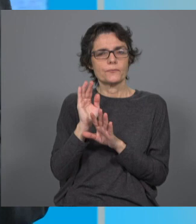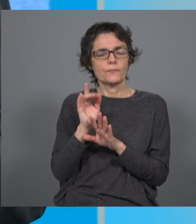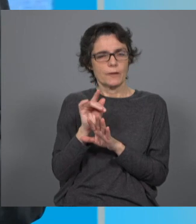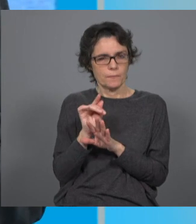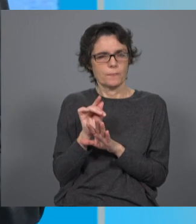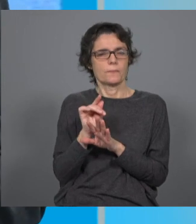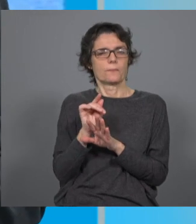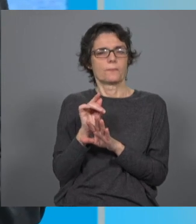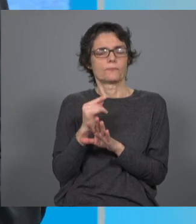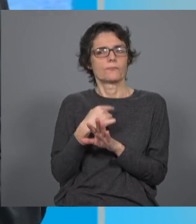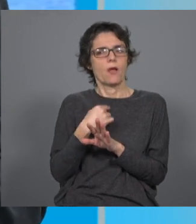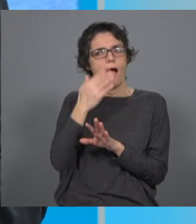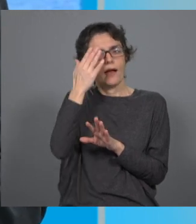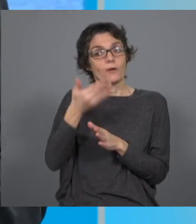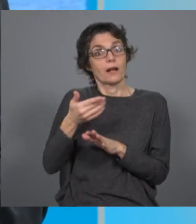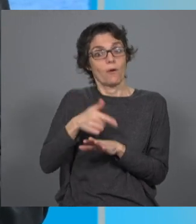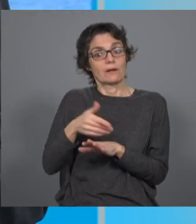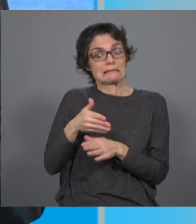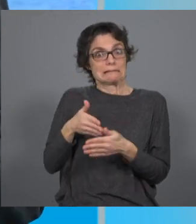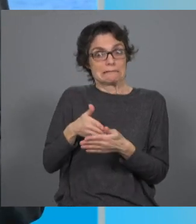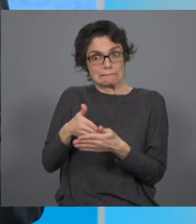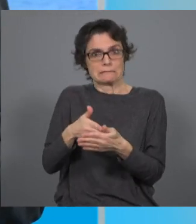esse trauma, esse obstáculo pode ser